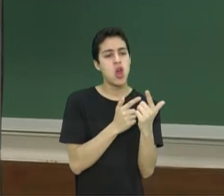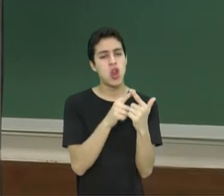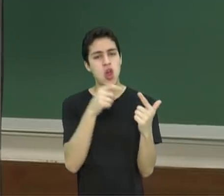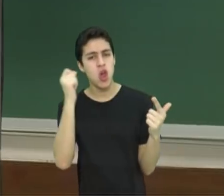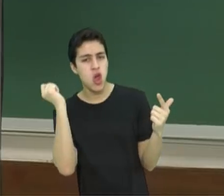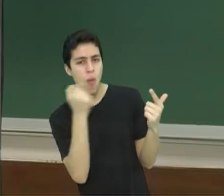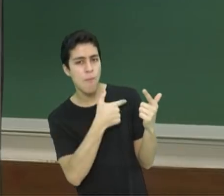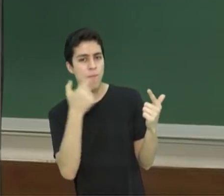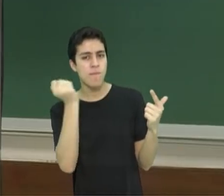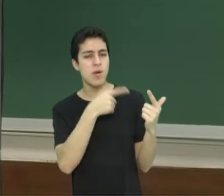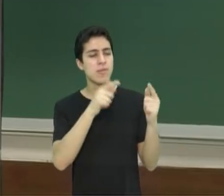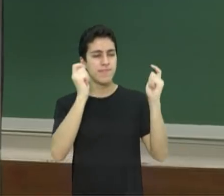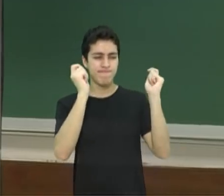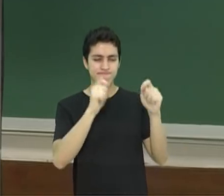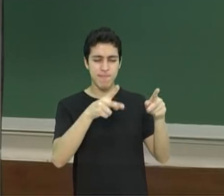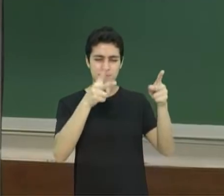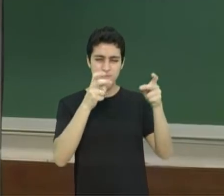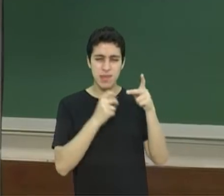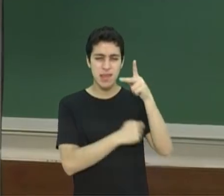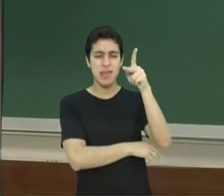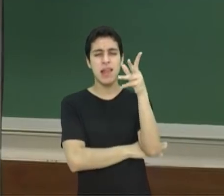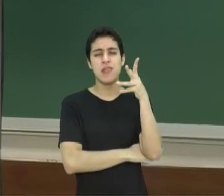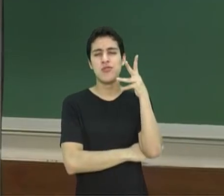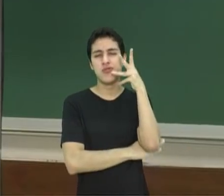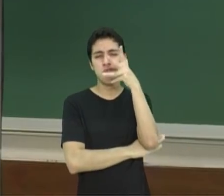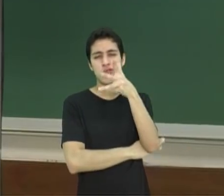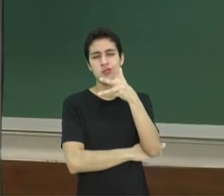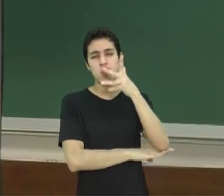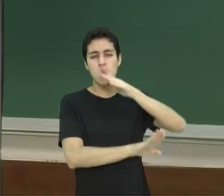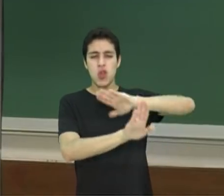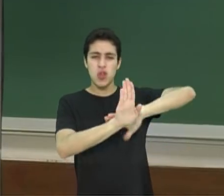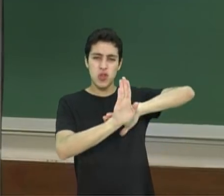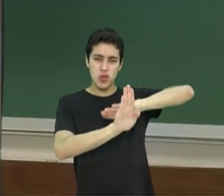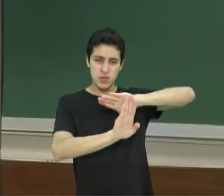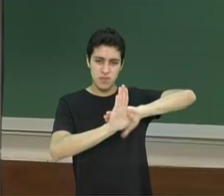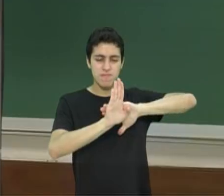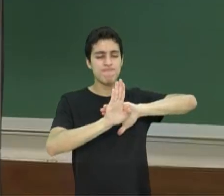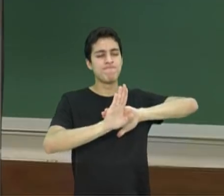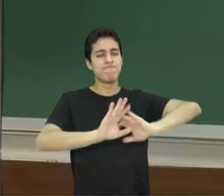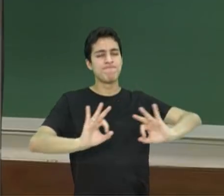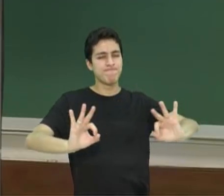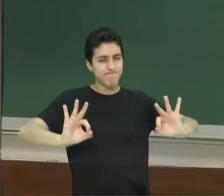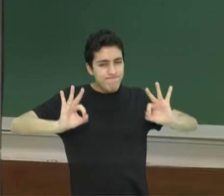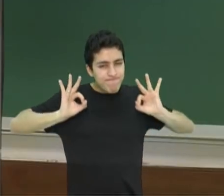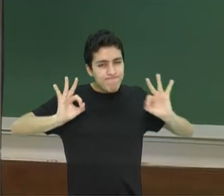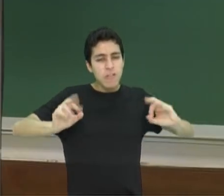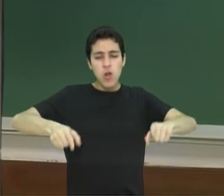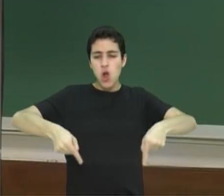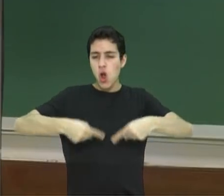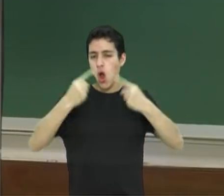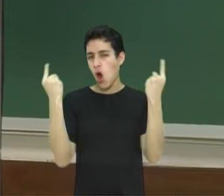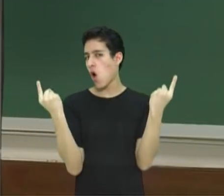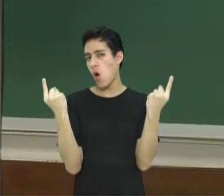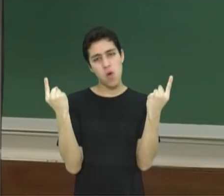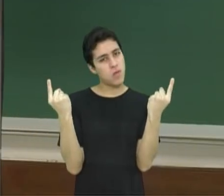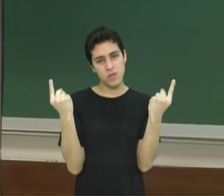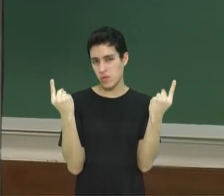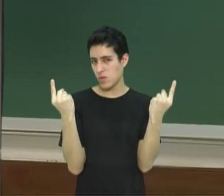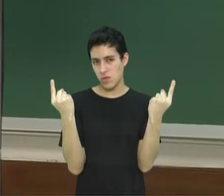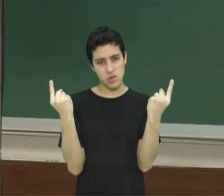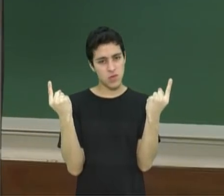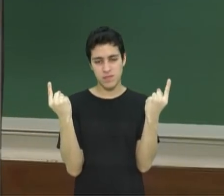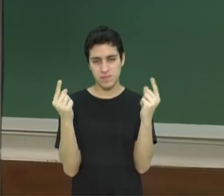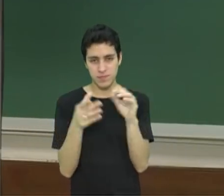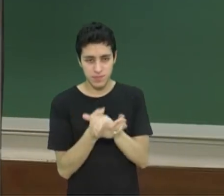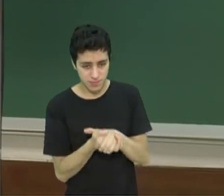nós percebemos que o discurso que está por trás daquilo que ele diz é totalmente contrário a esse exagero.